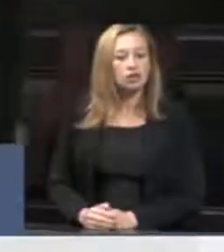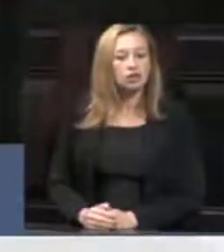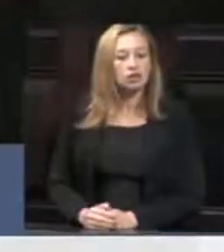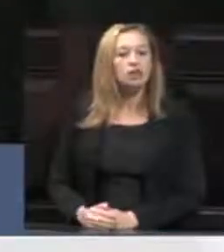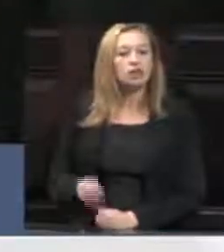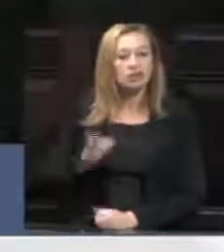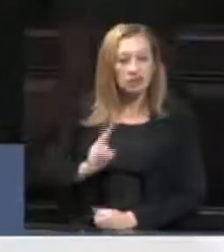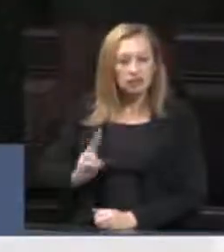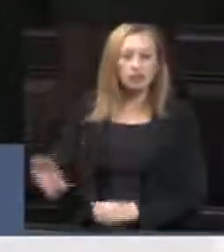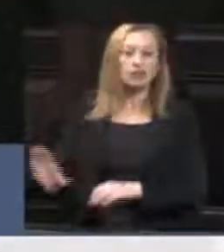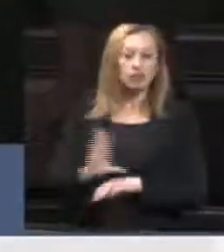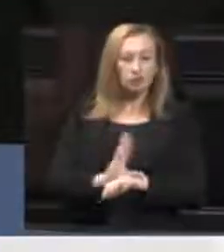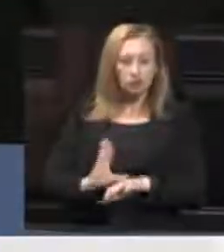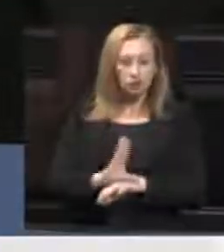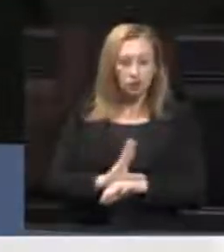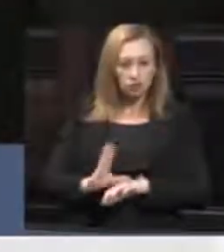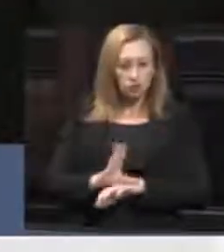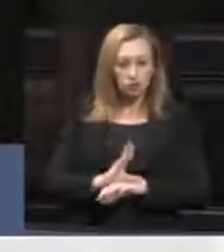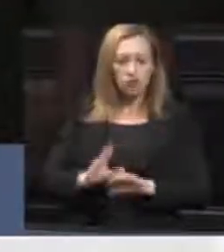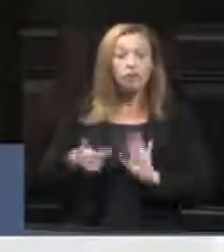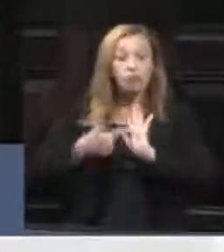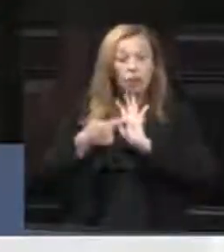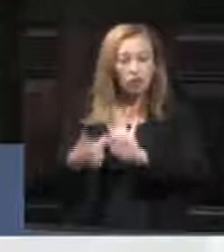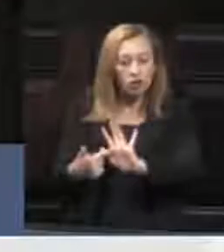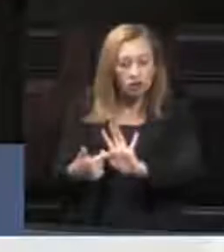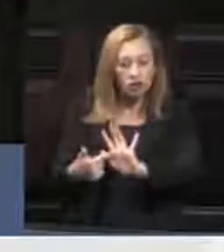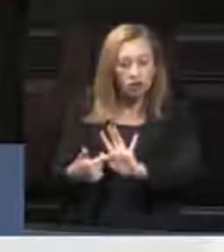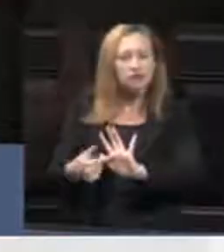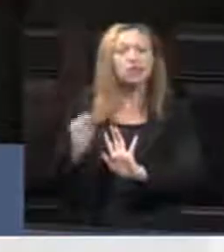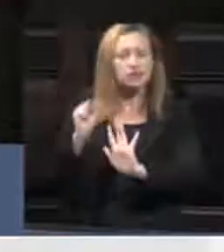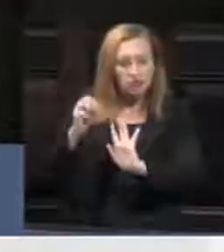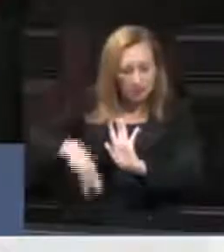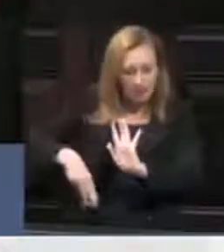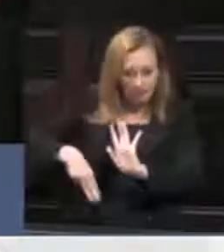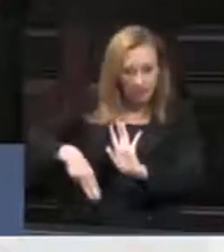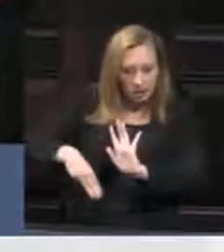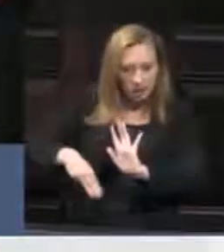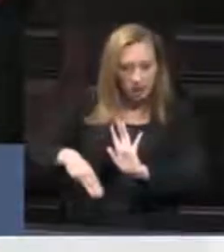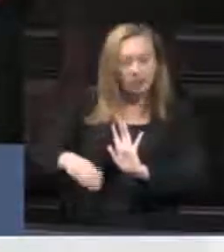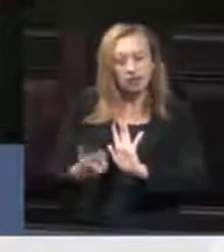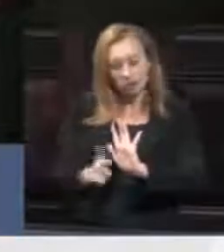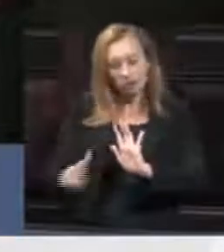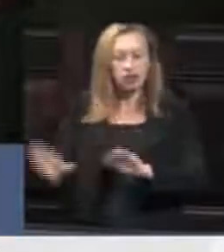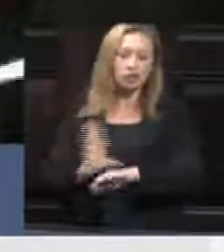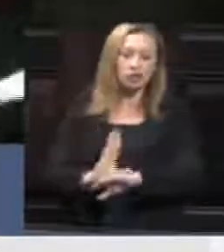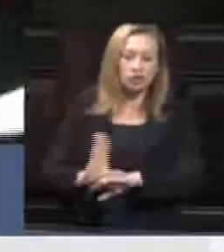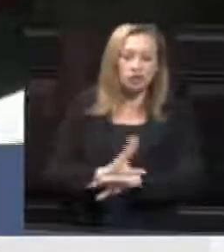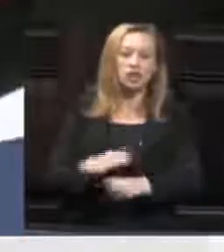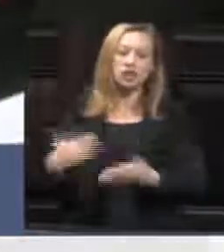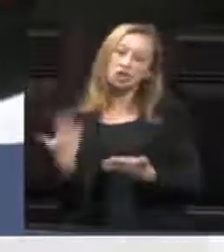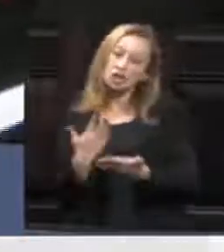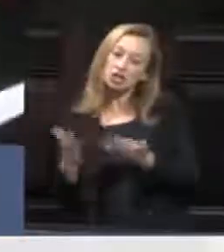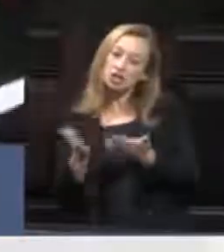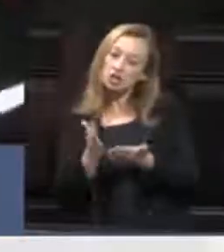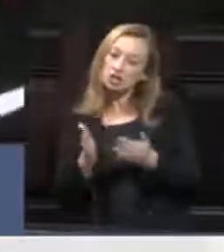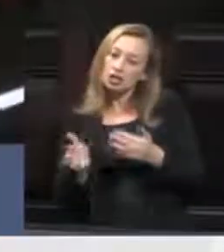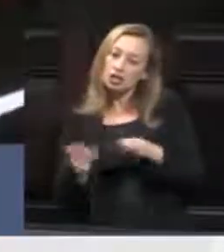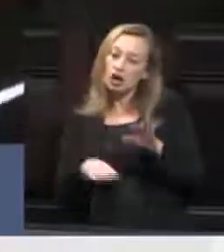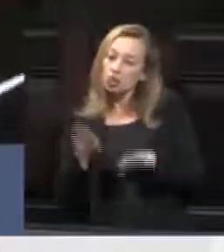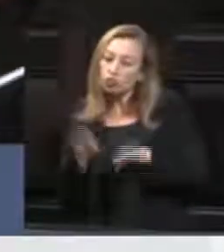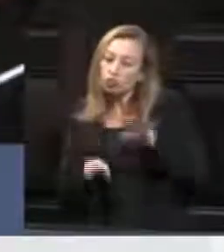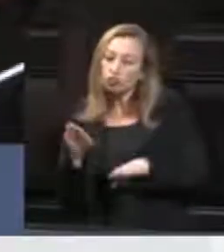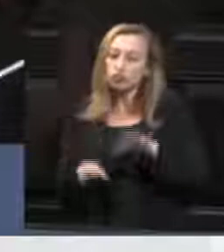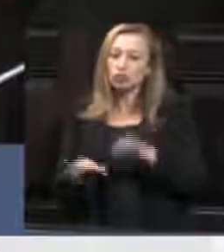pela constitucionalidade e aponta, sim, a inconstitucionalidade em alguns projetos. Mas Vossa Excelência sabe, como engenheiro,